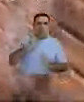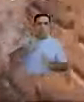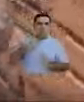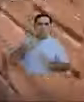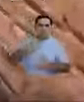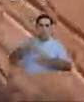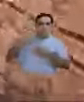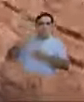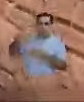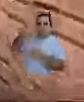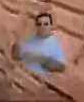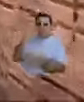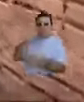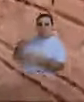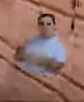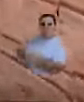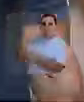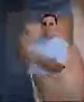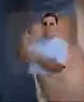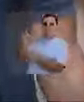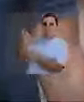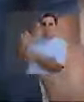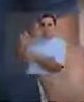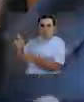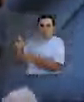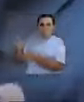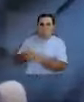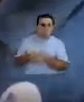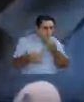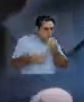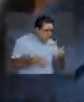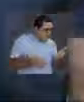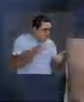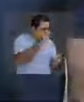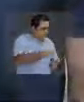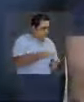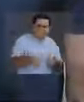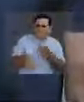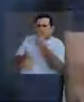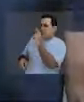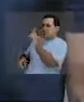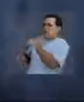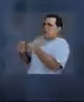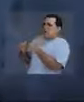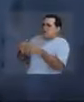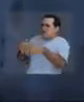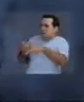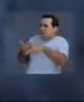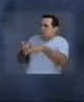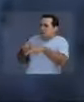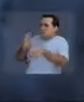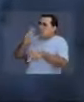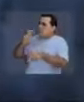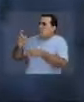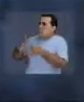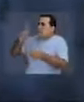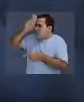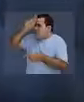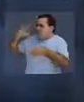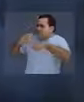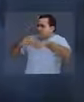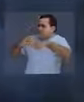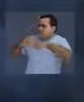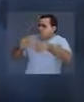da Franciomar. Tudo bem com a senhora? Tá muito bem, não, porque tive que fazer uma raspagem no seu corrão, que a formiga